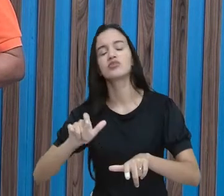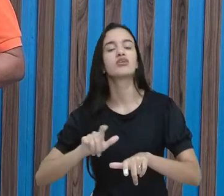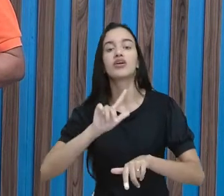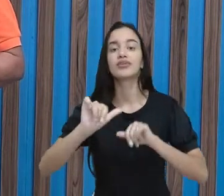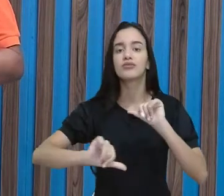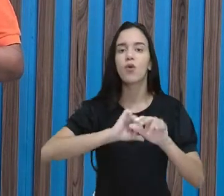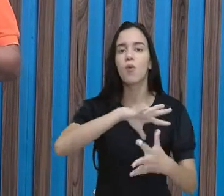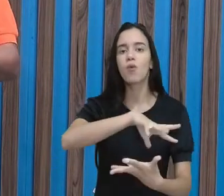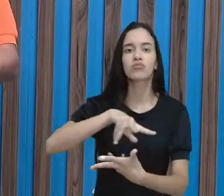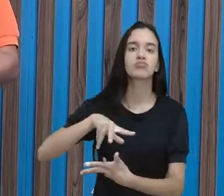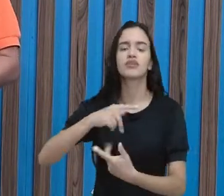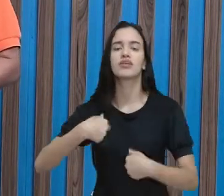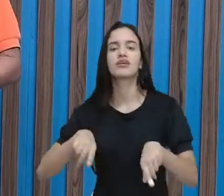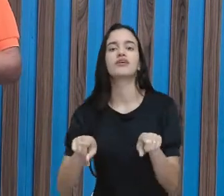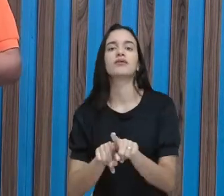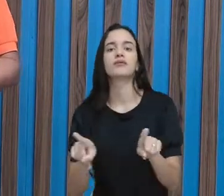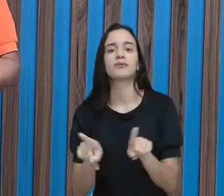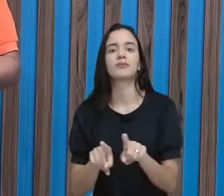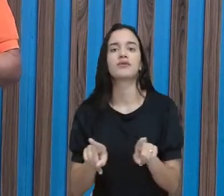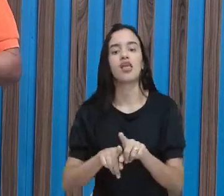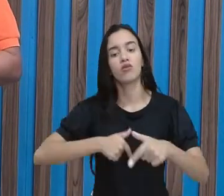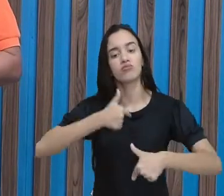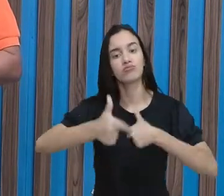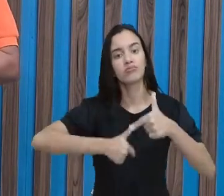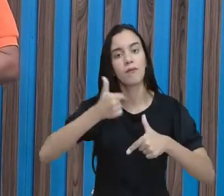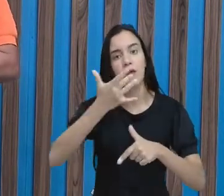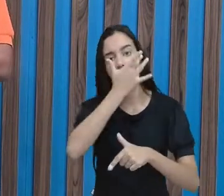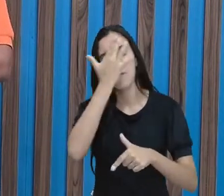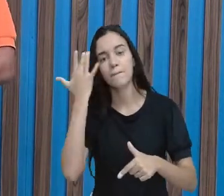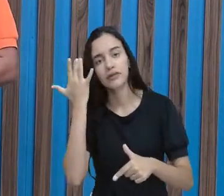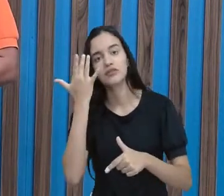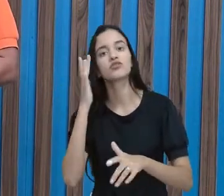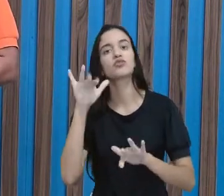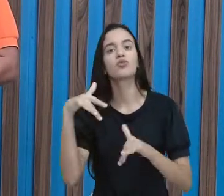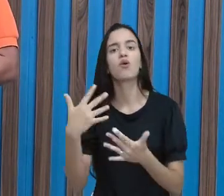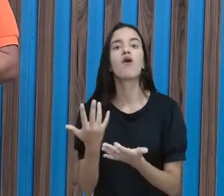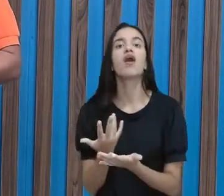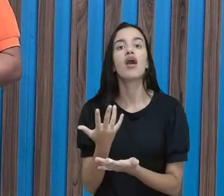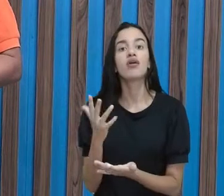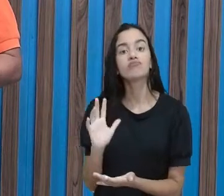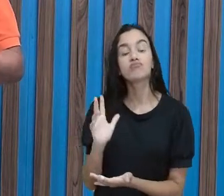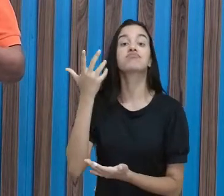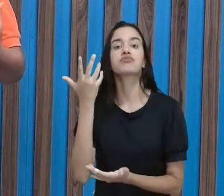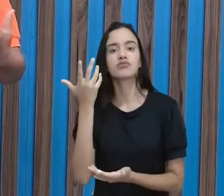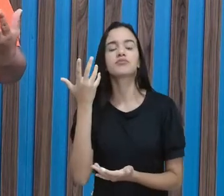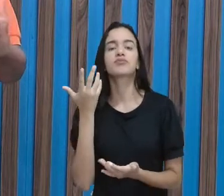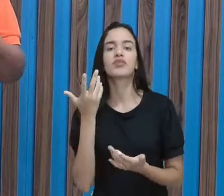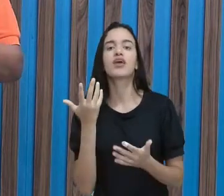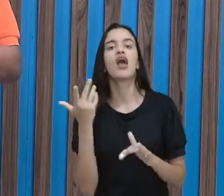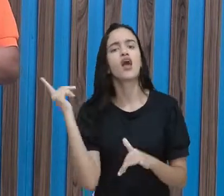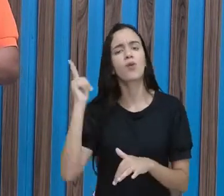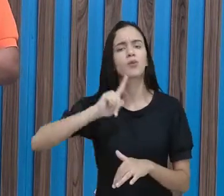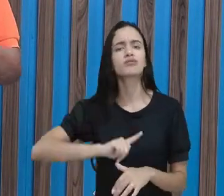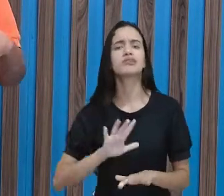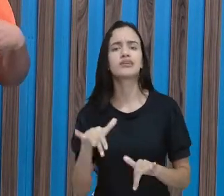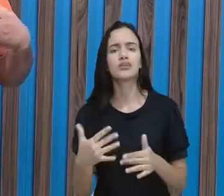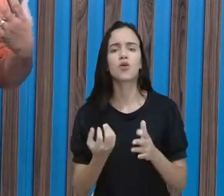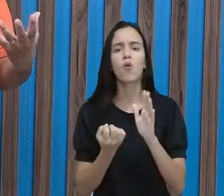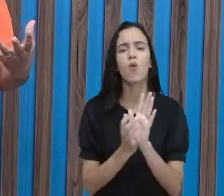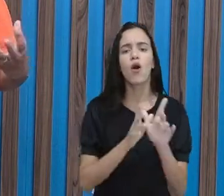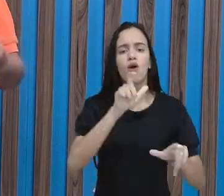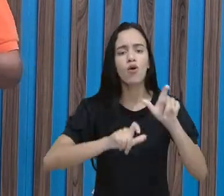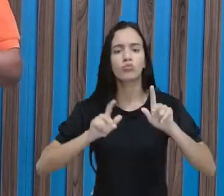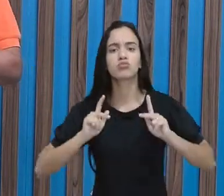o mundo. E também através do trabalho que essas pessoas se realizam. Então, os homens vão criando